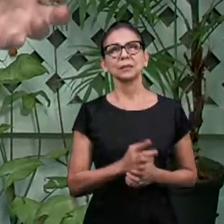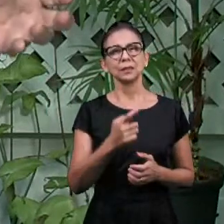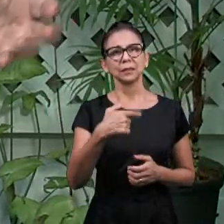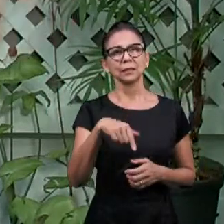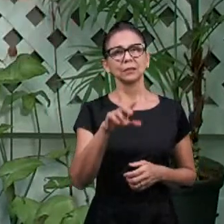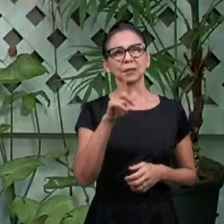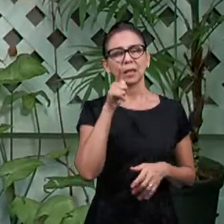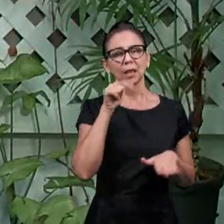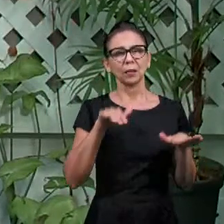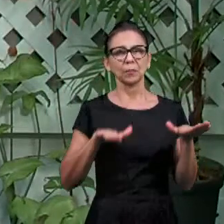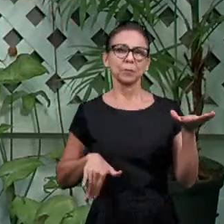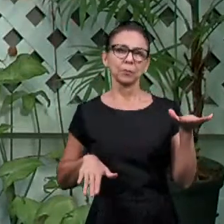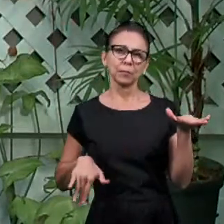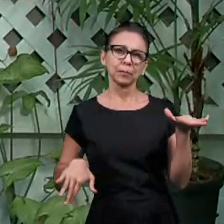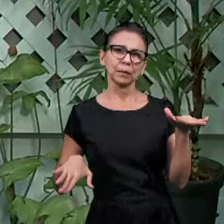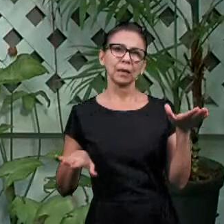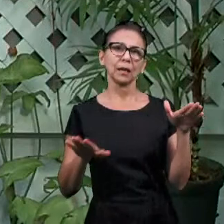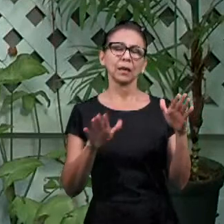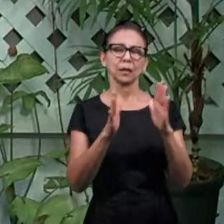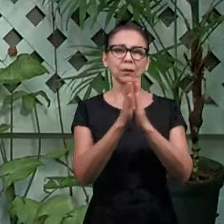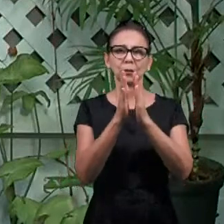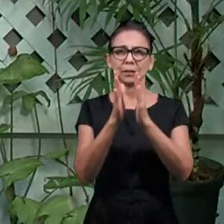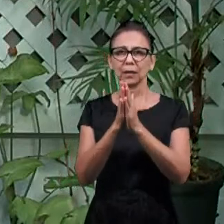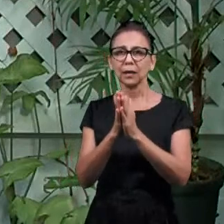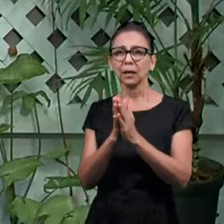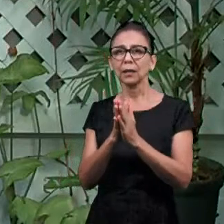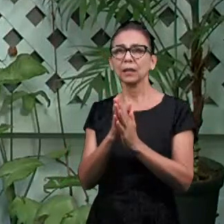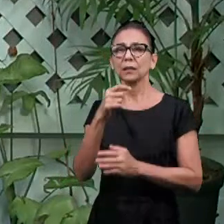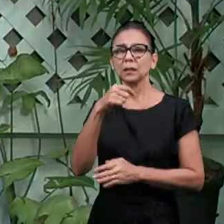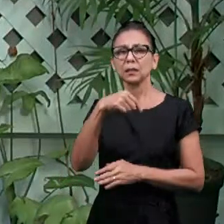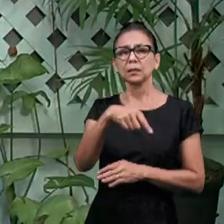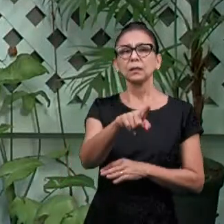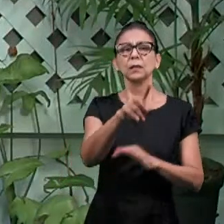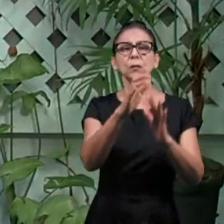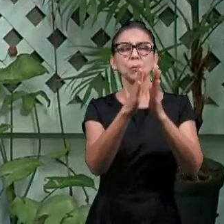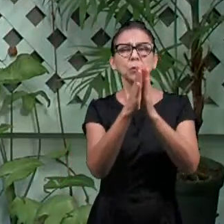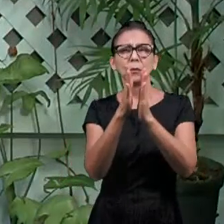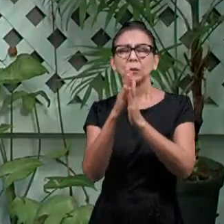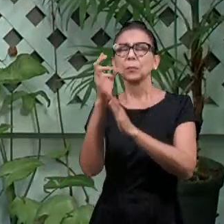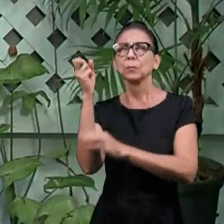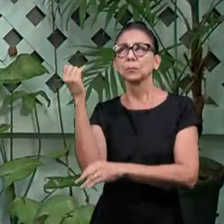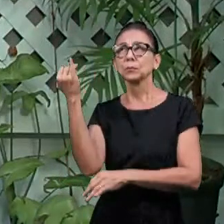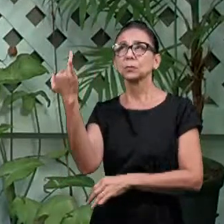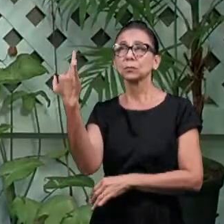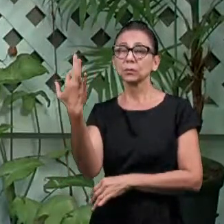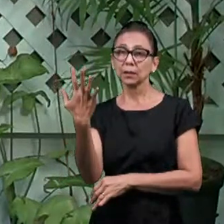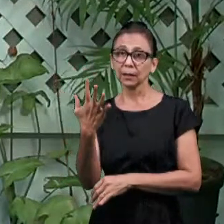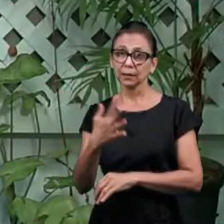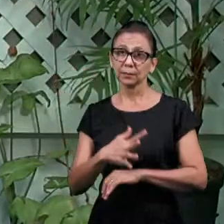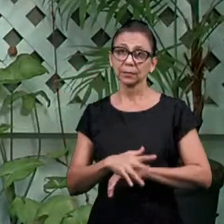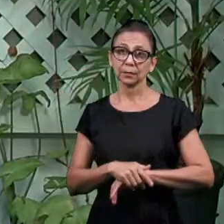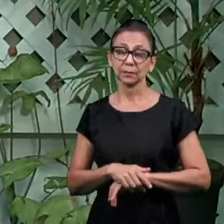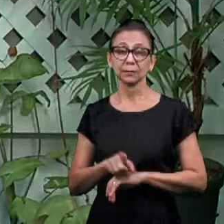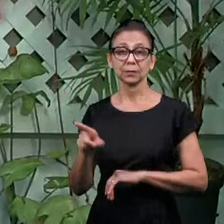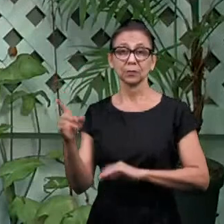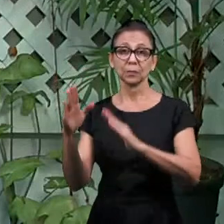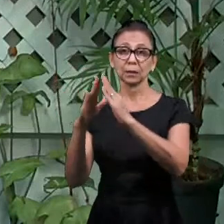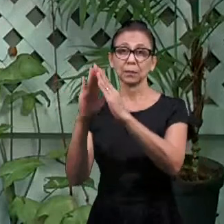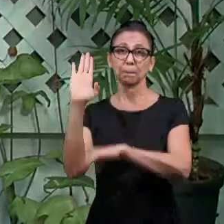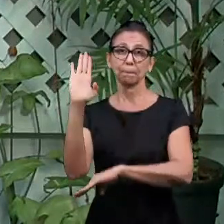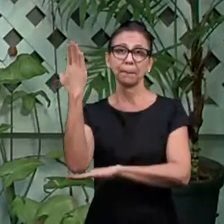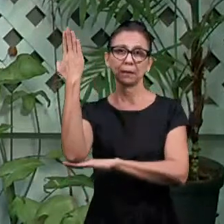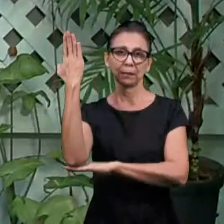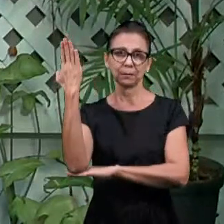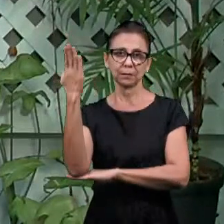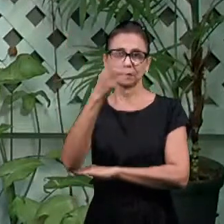lá também, fazíamos vigílias naquela região, madrugadas. Então, havia uma casa de madeira que nos reuníamos